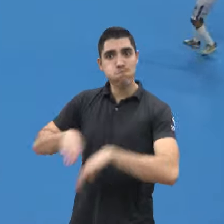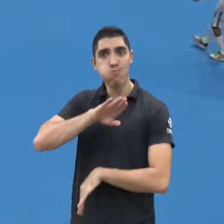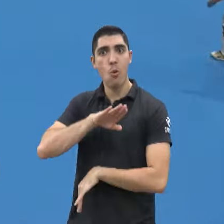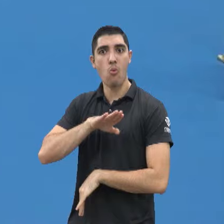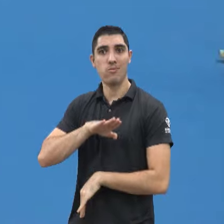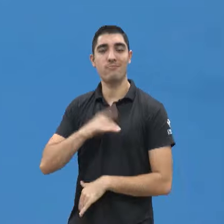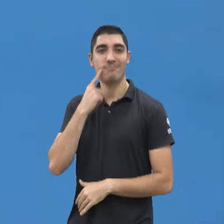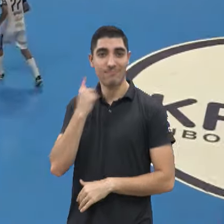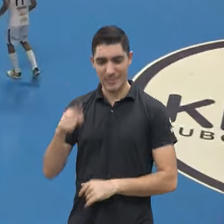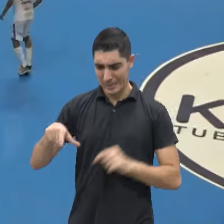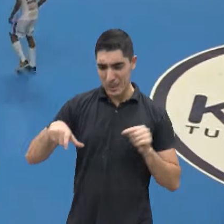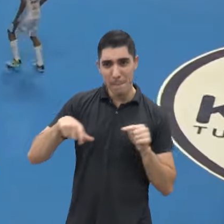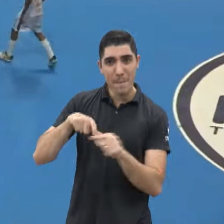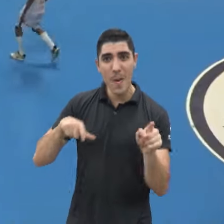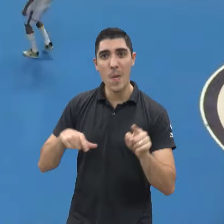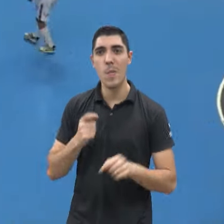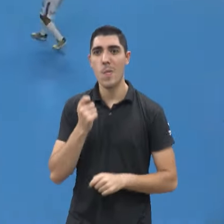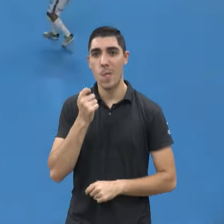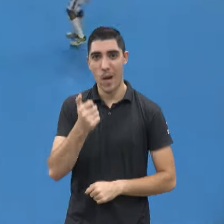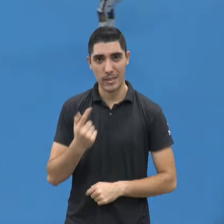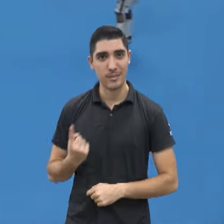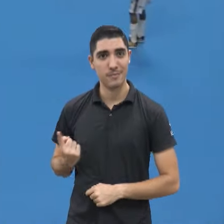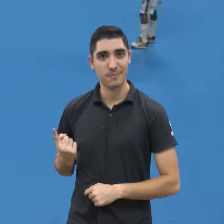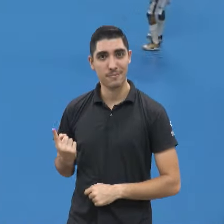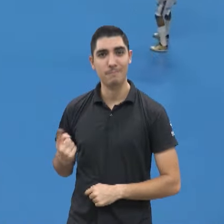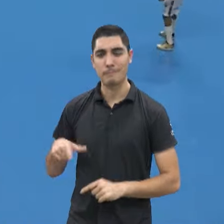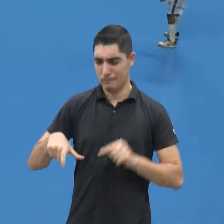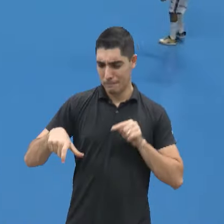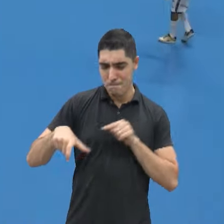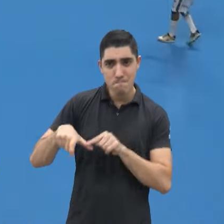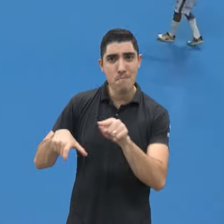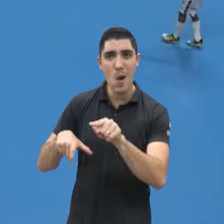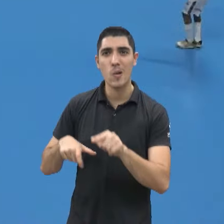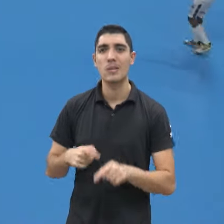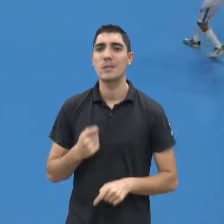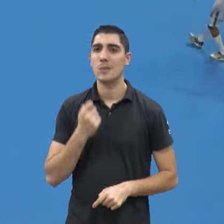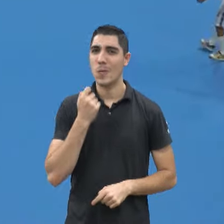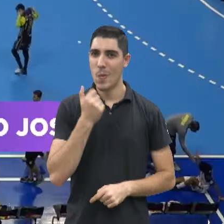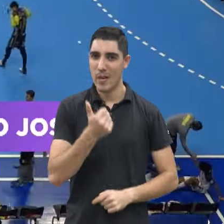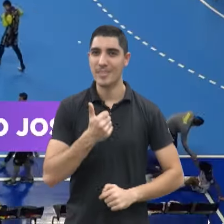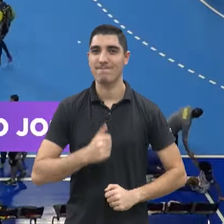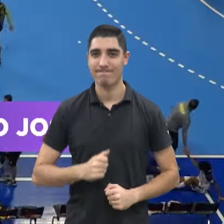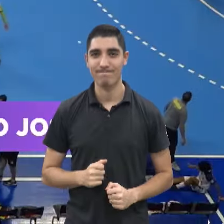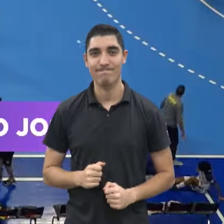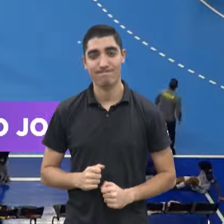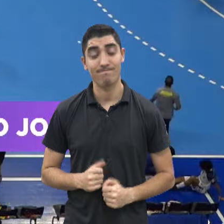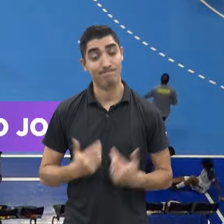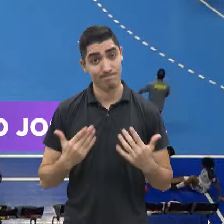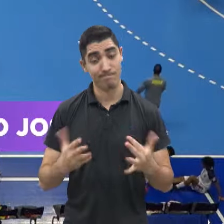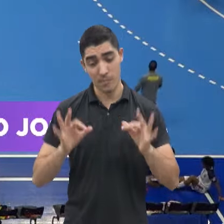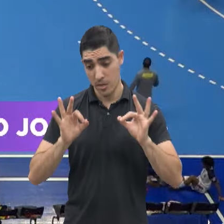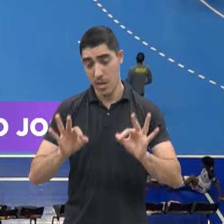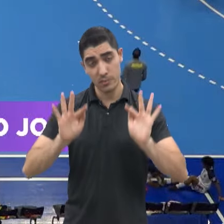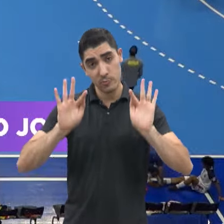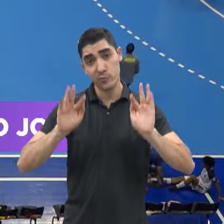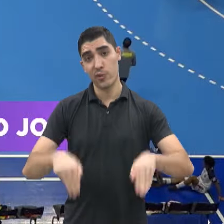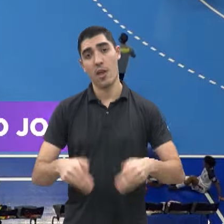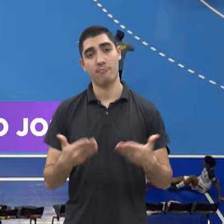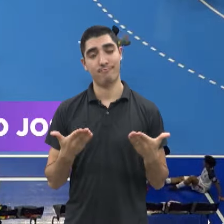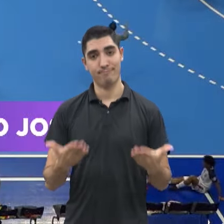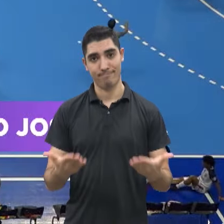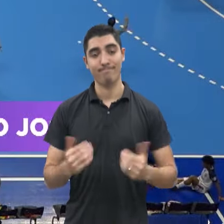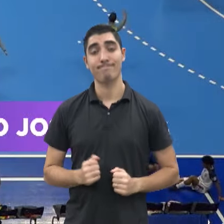trave e saiu assustando Valenga. Bom lance do Mateuzinho, mas deu azar nessa. E ficou nisso. Final de jogo na